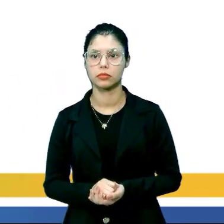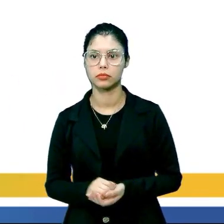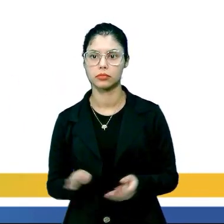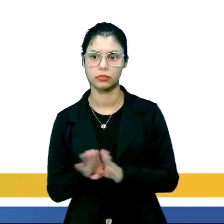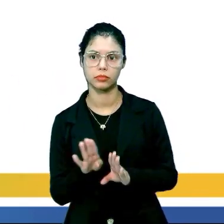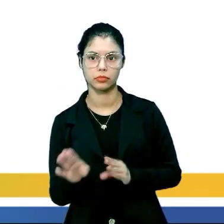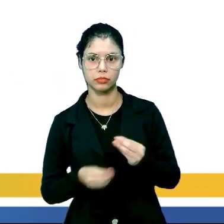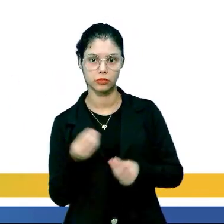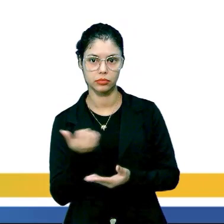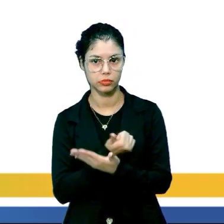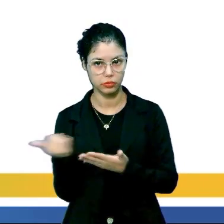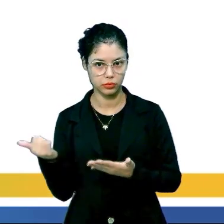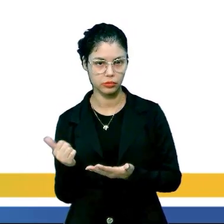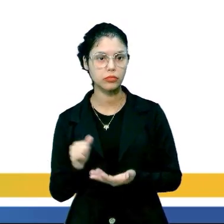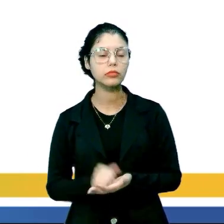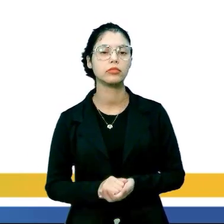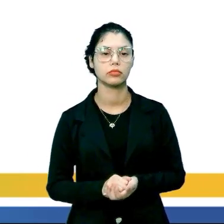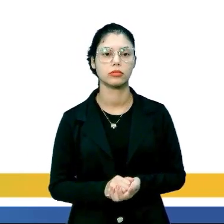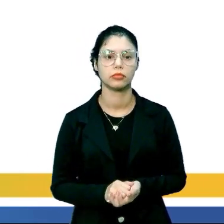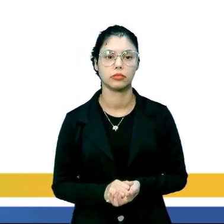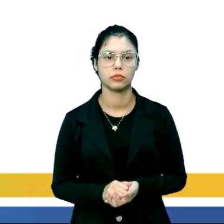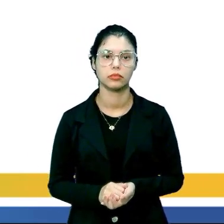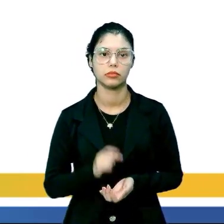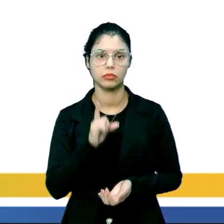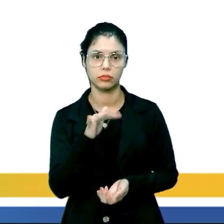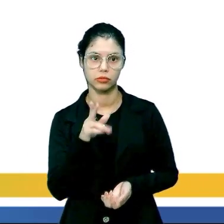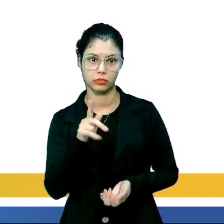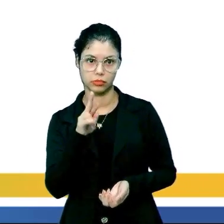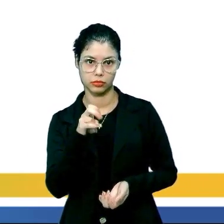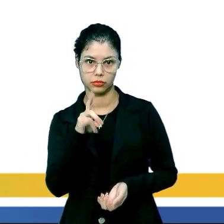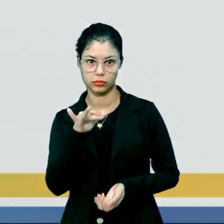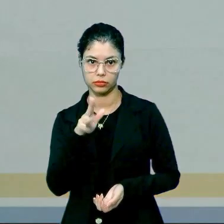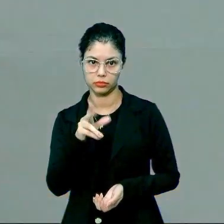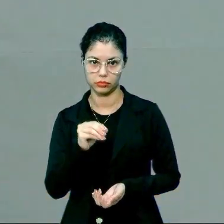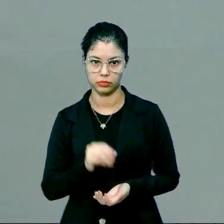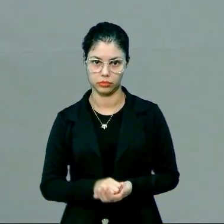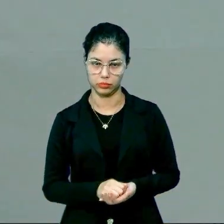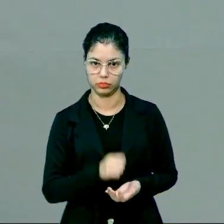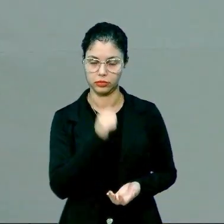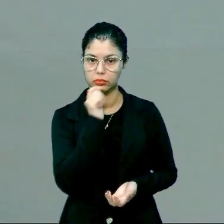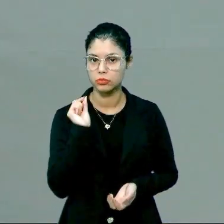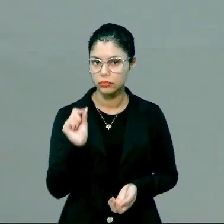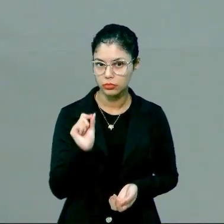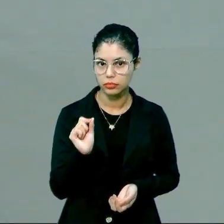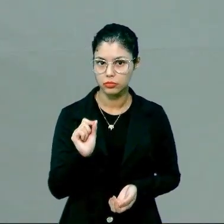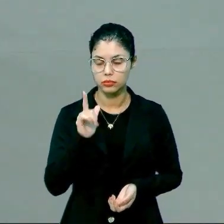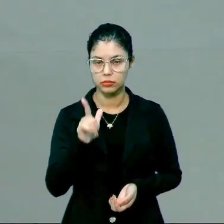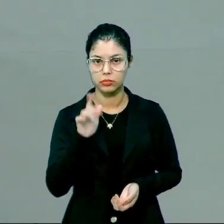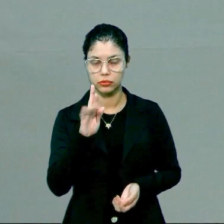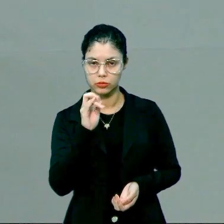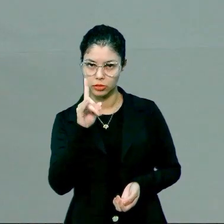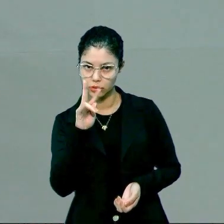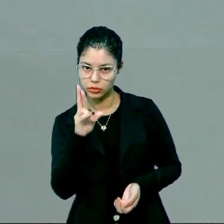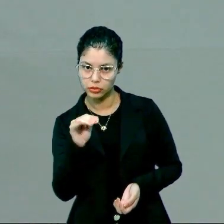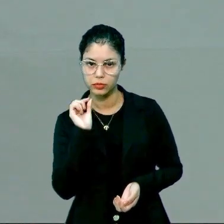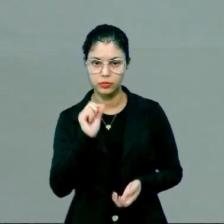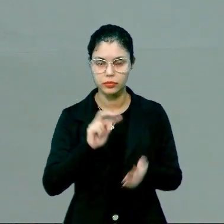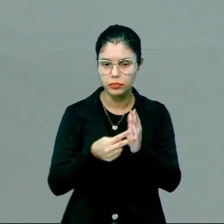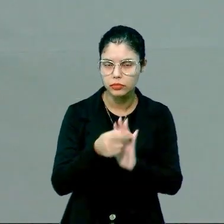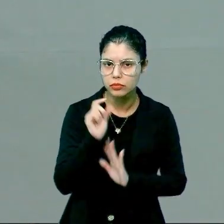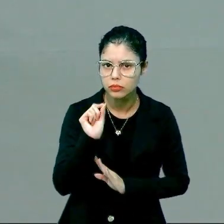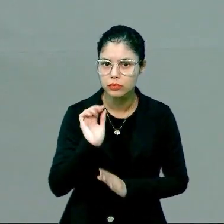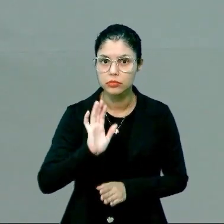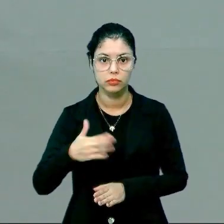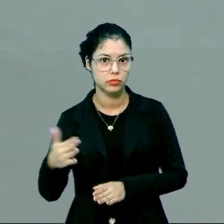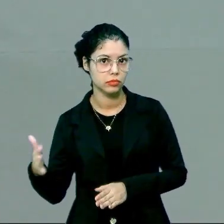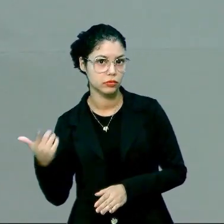células, como é que ela age? Aqui a gente tem os leucócitos agranulócitos. O que seria agranulócito? Agranulócito é quando